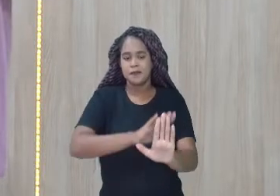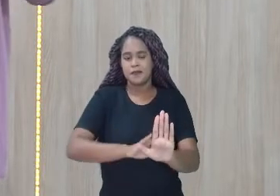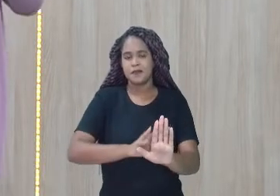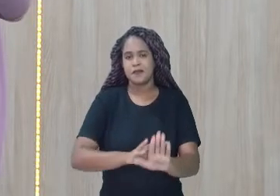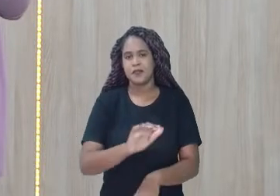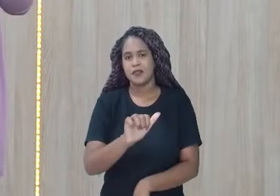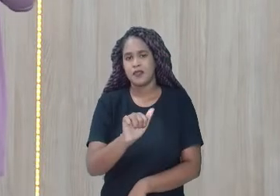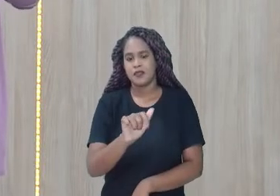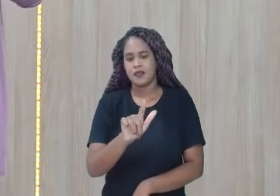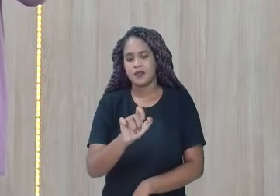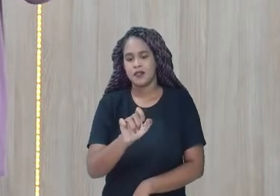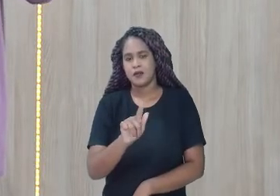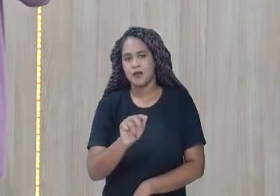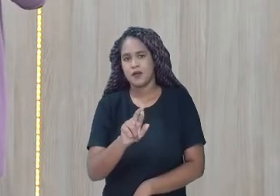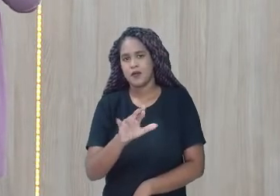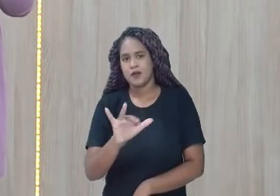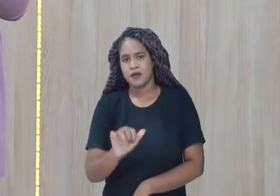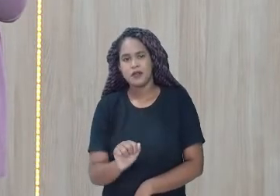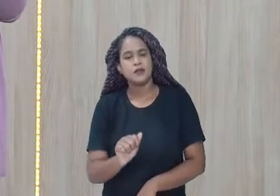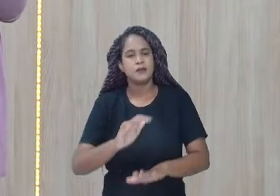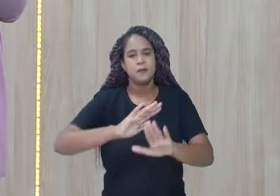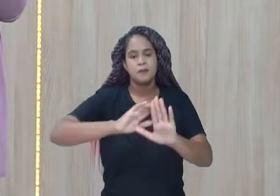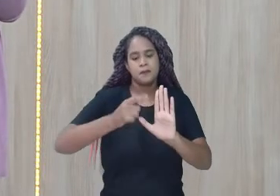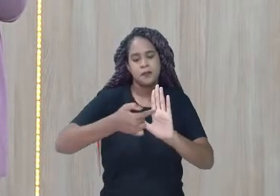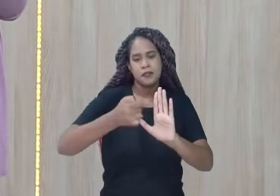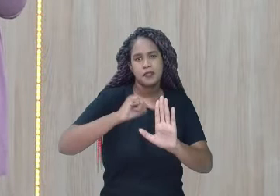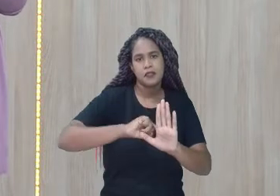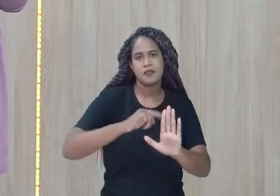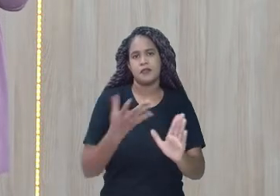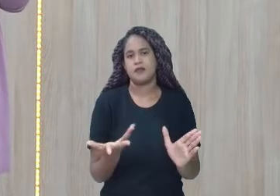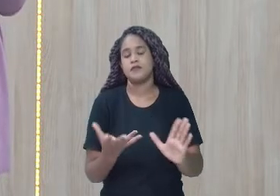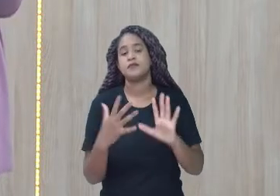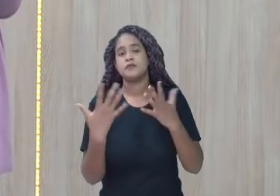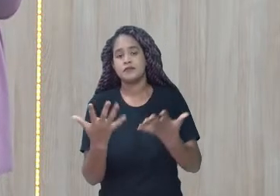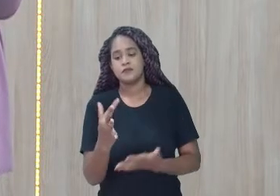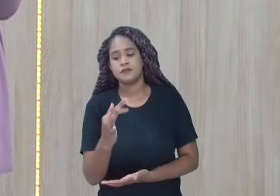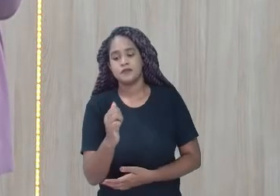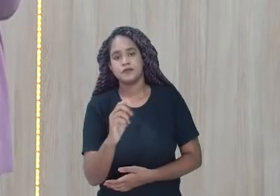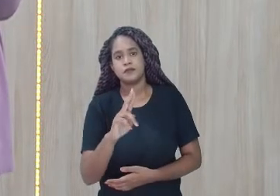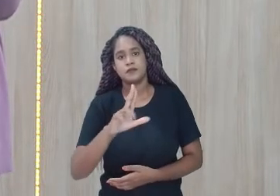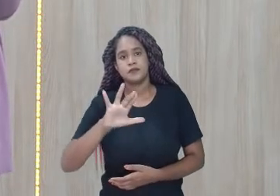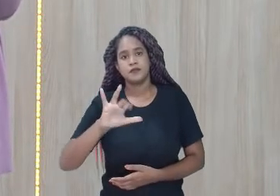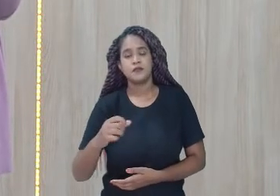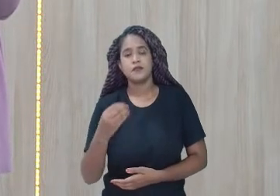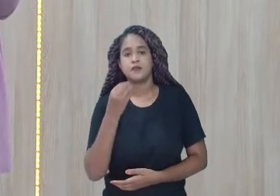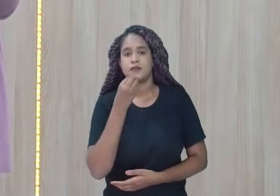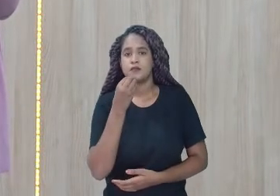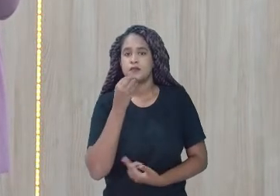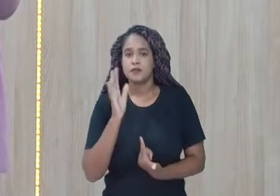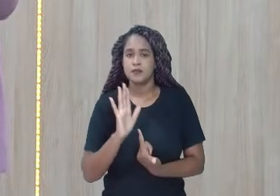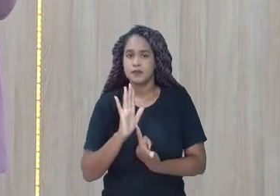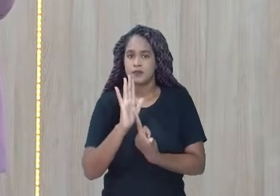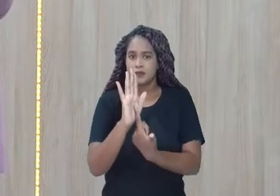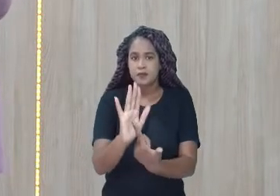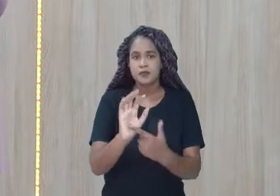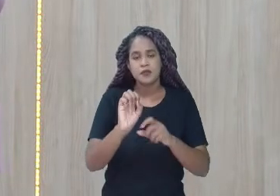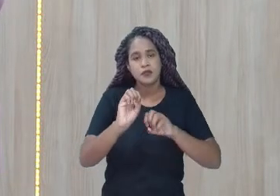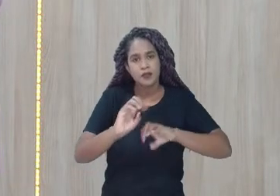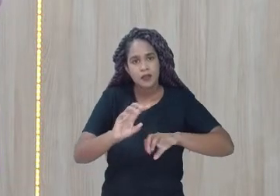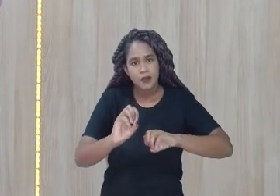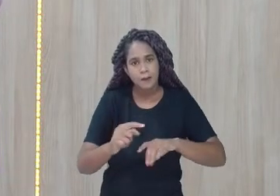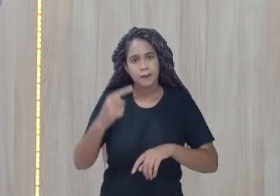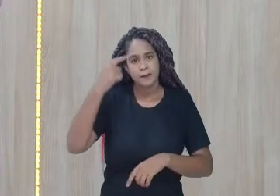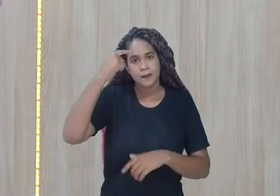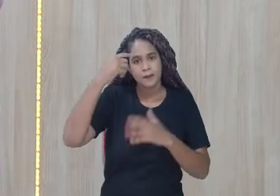por trás das metáforas e do sentido figurado, a fábula tenta transmitir uma ideia, um pensamento, um ensinamento